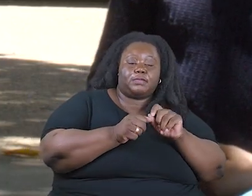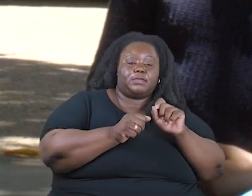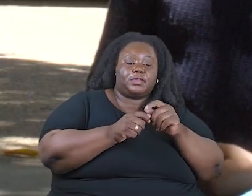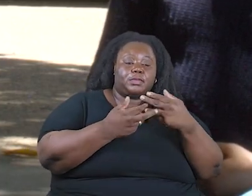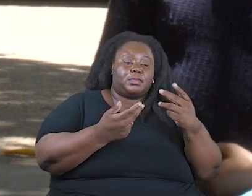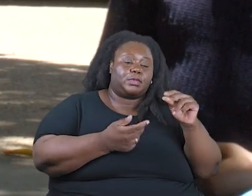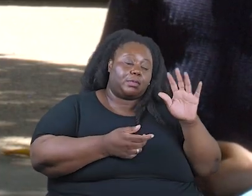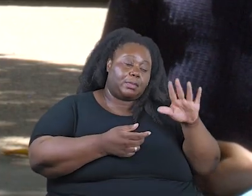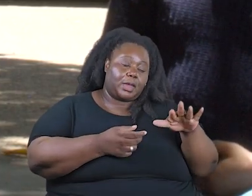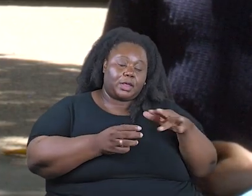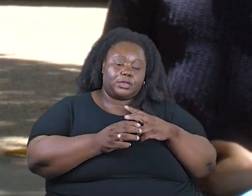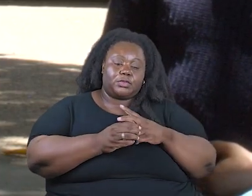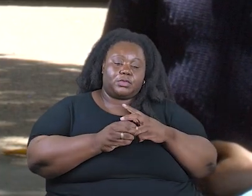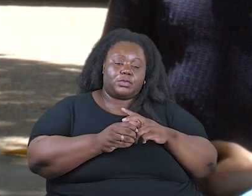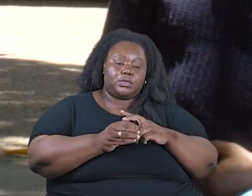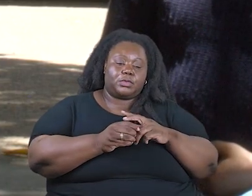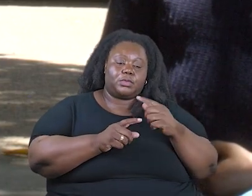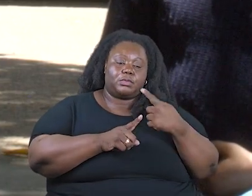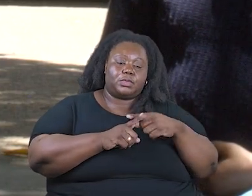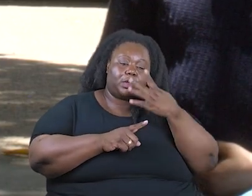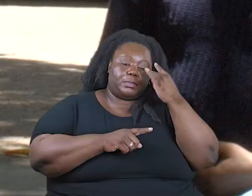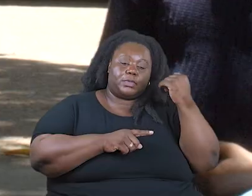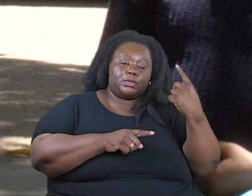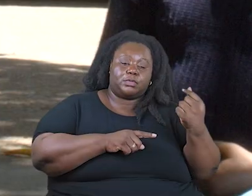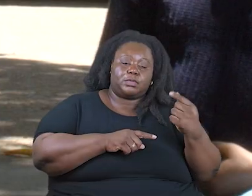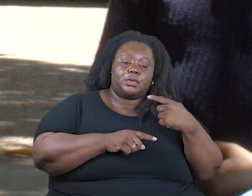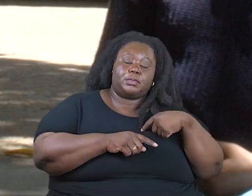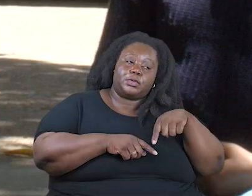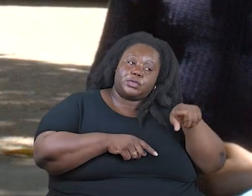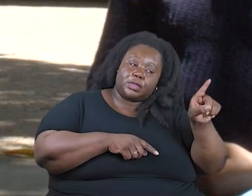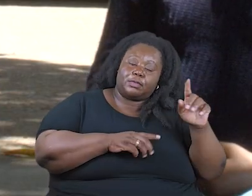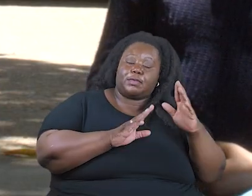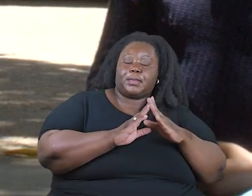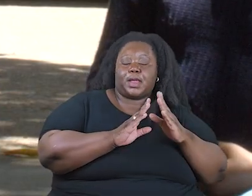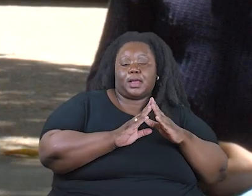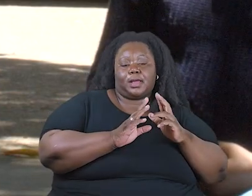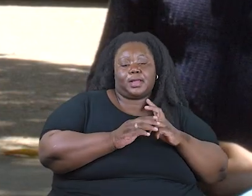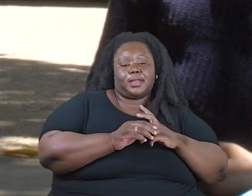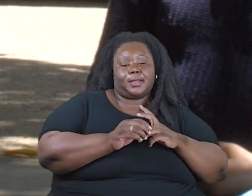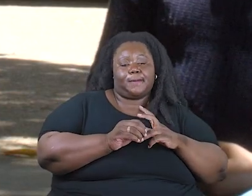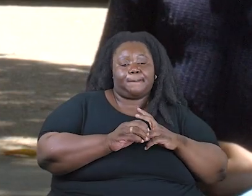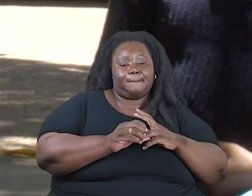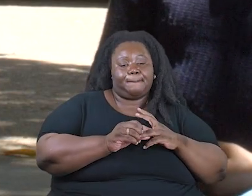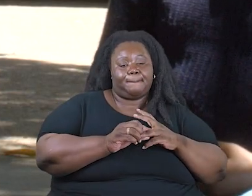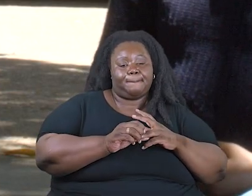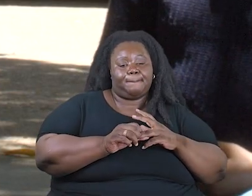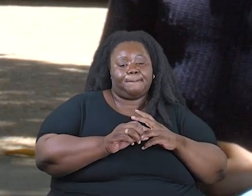fazer uma coisa baratinho, porque a pessoa que está sem dinheiro ela pode levar alguma coisa para casa.